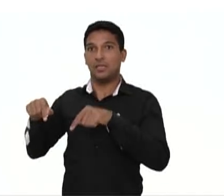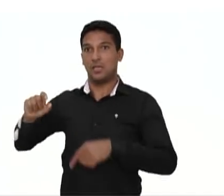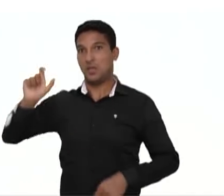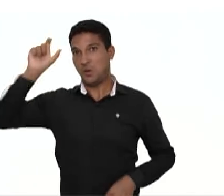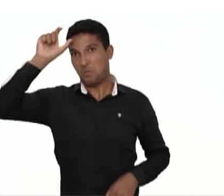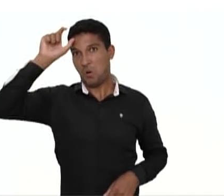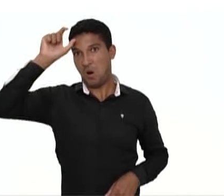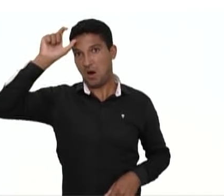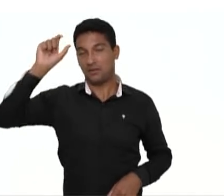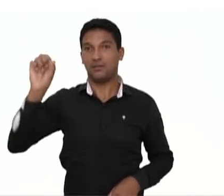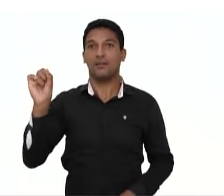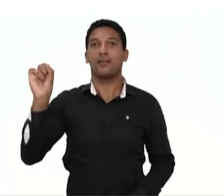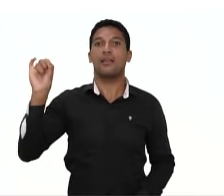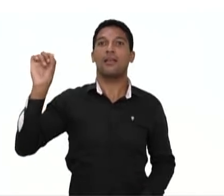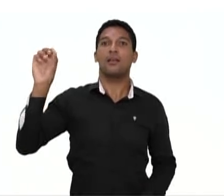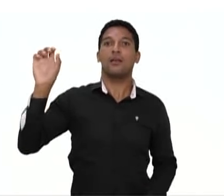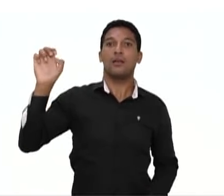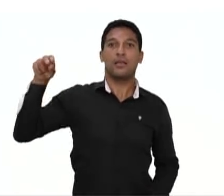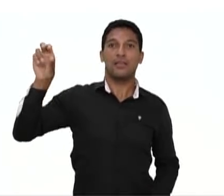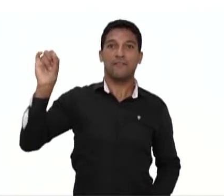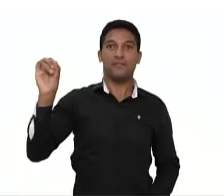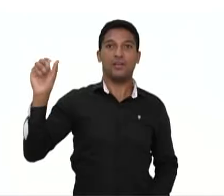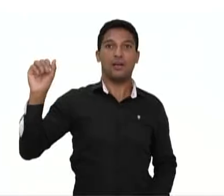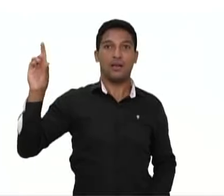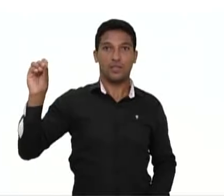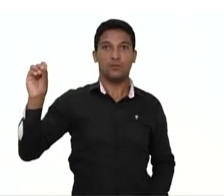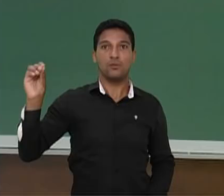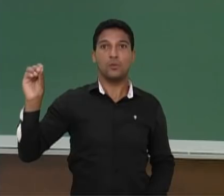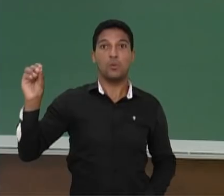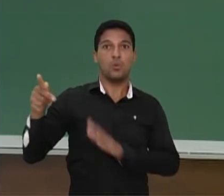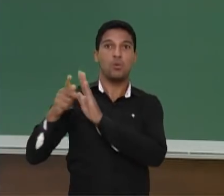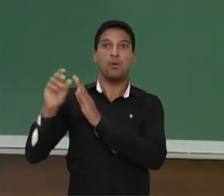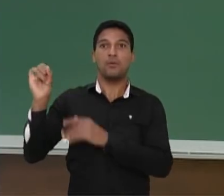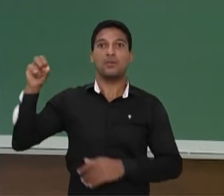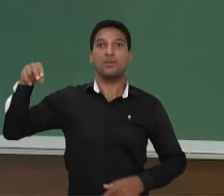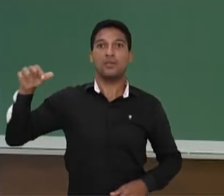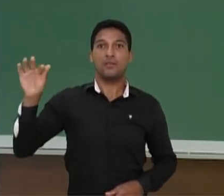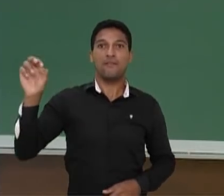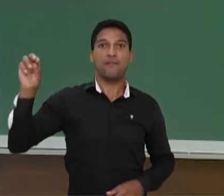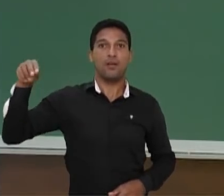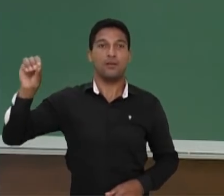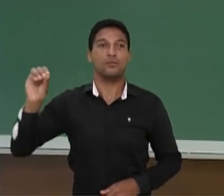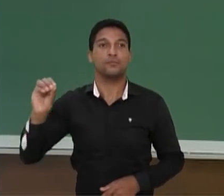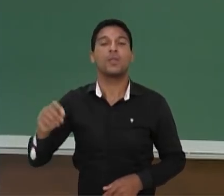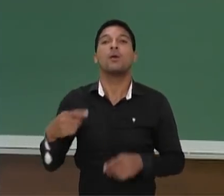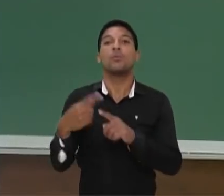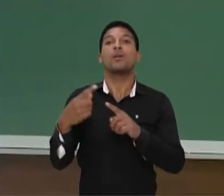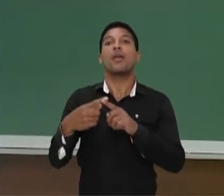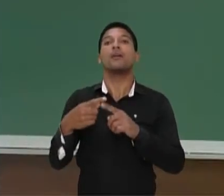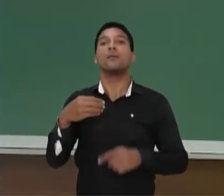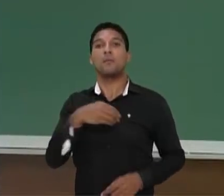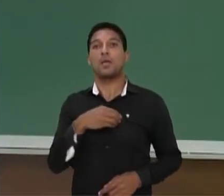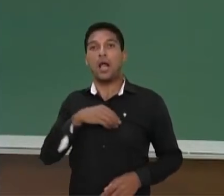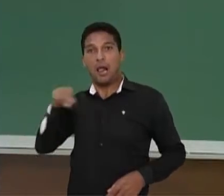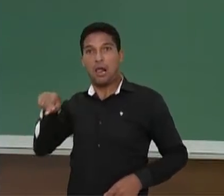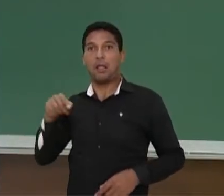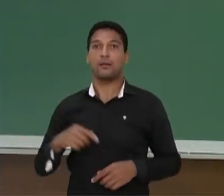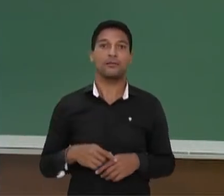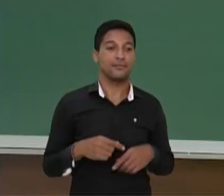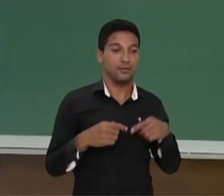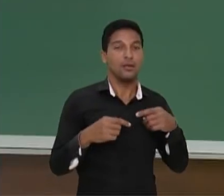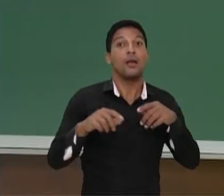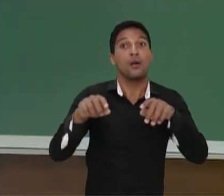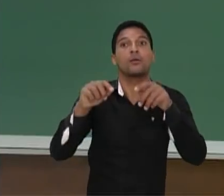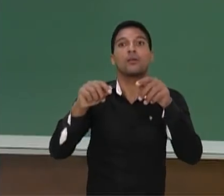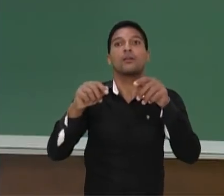por embarcar na barca para o inferno, pelos seus pecados, né? Então, vai falar de um assunto super sério, né? Que